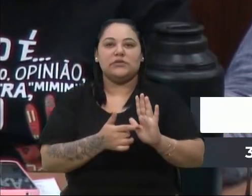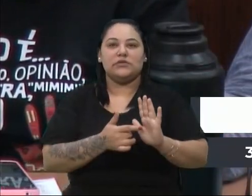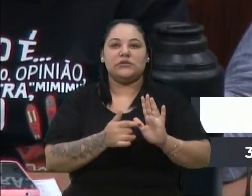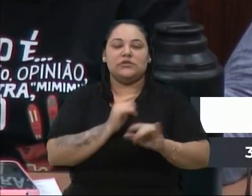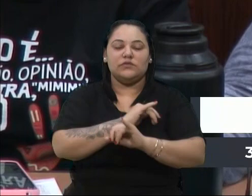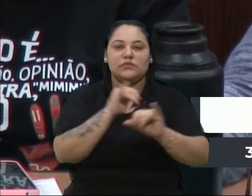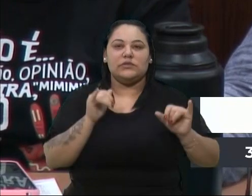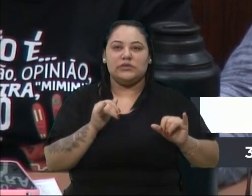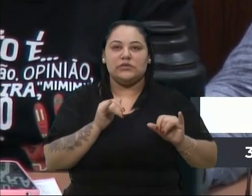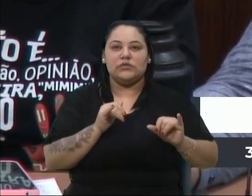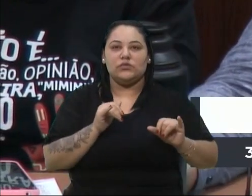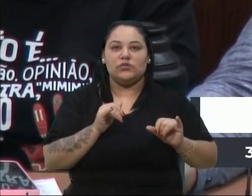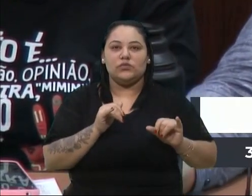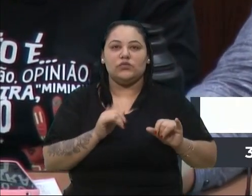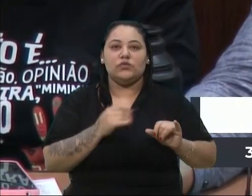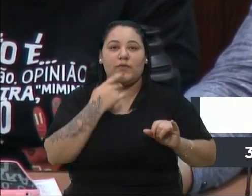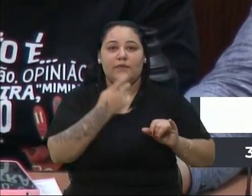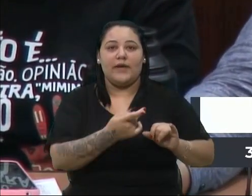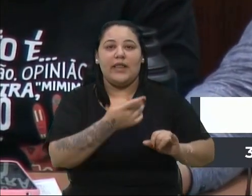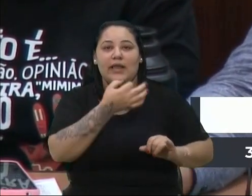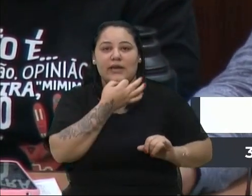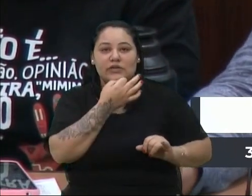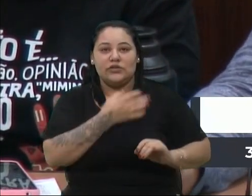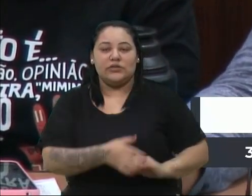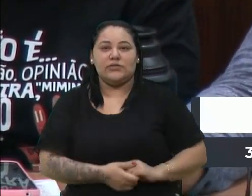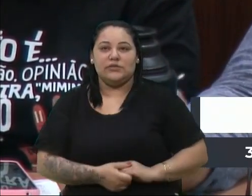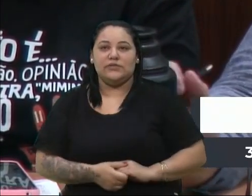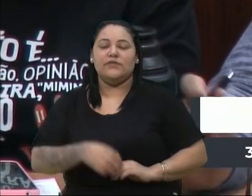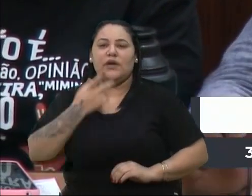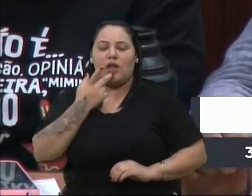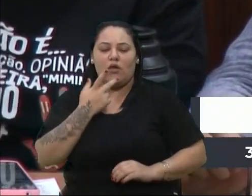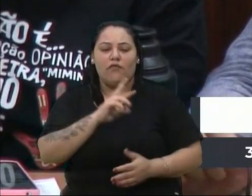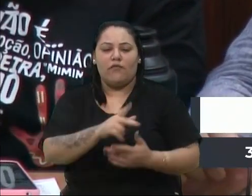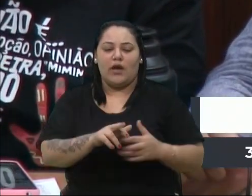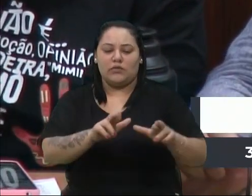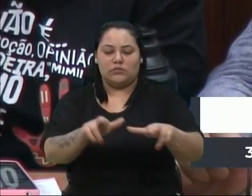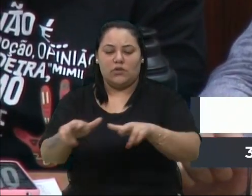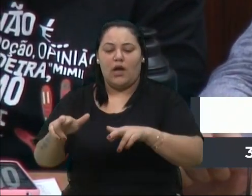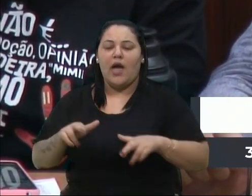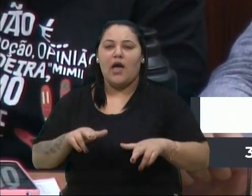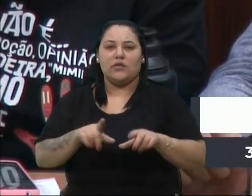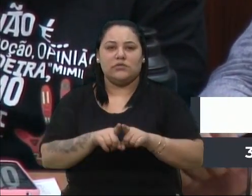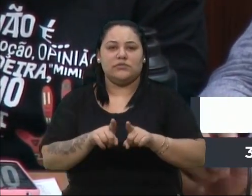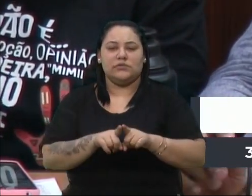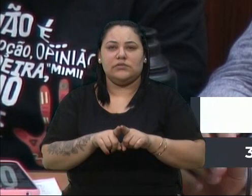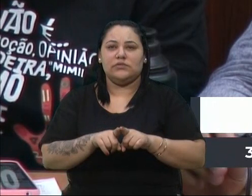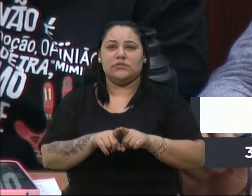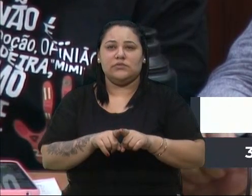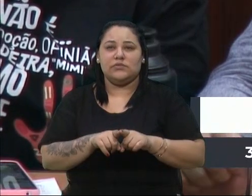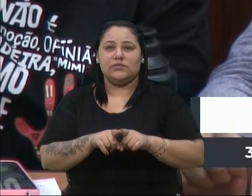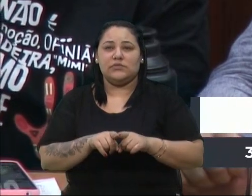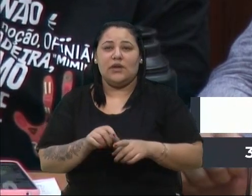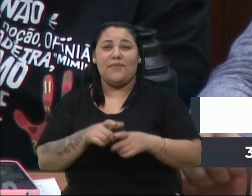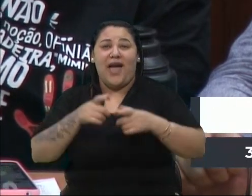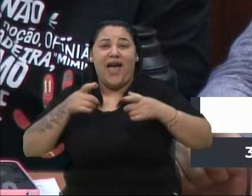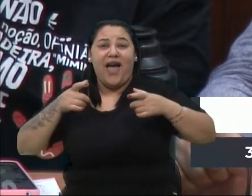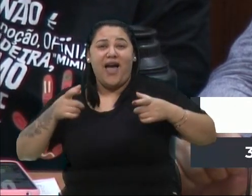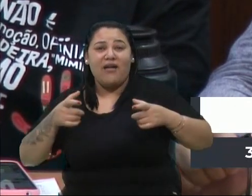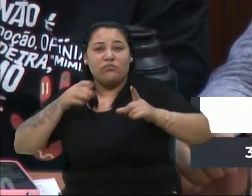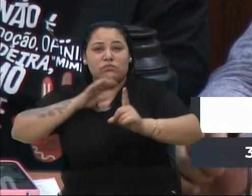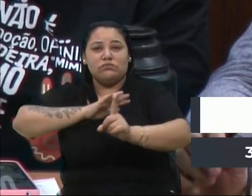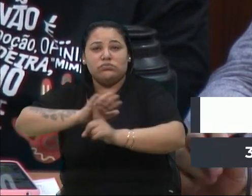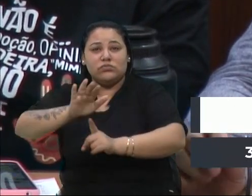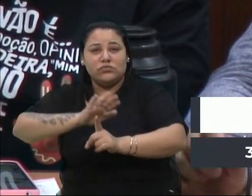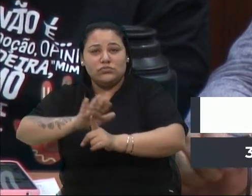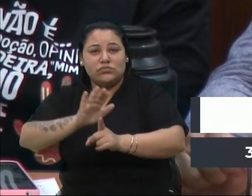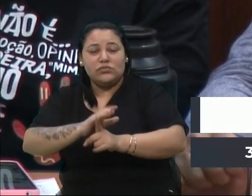Fala Caxias, citou várias regiões, grande parte dessas demandas, e quando o senhor